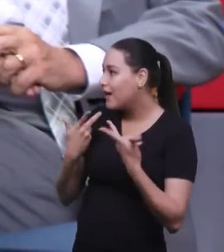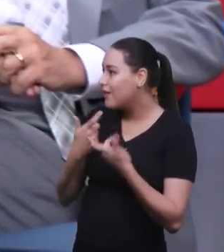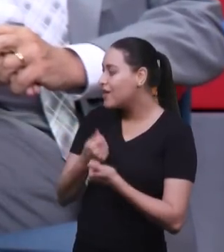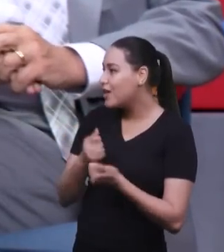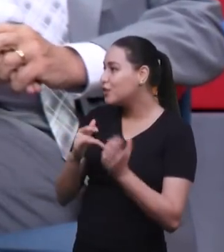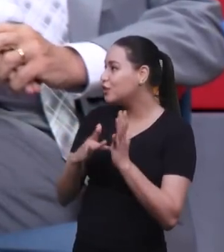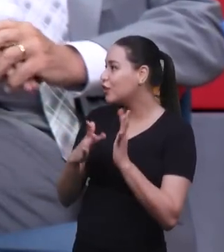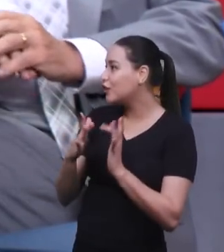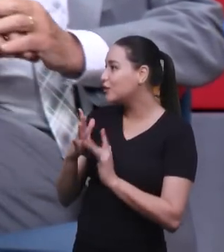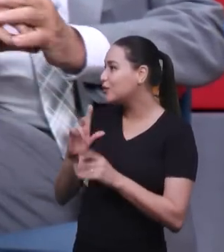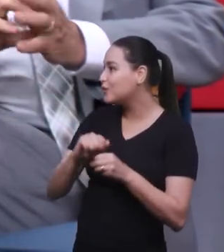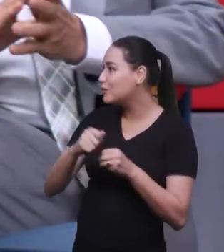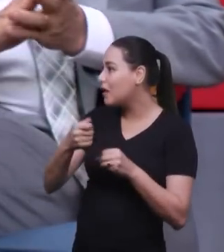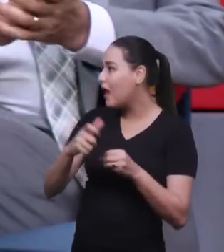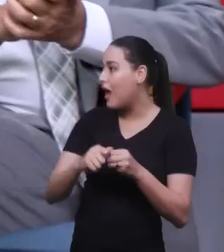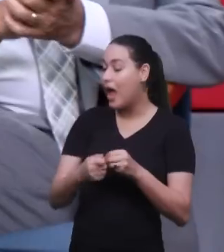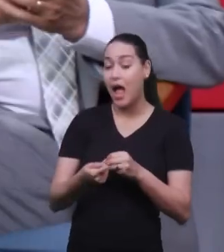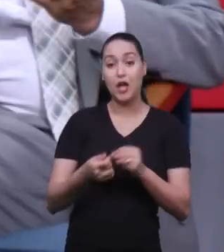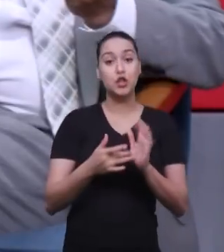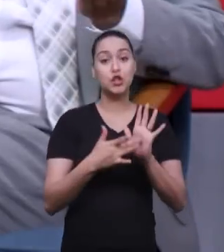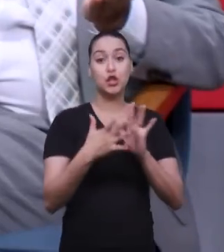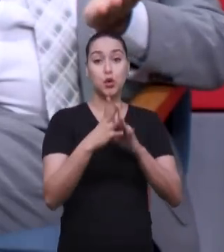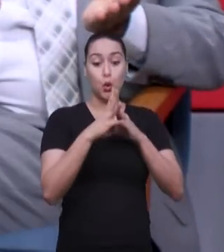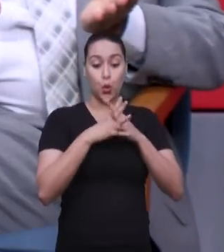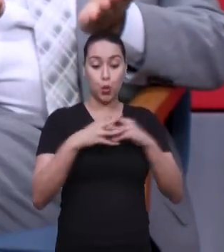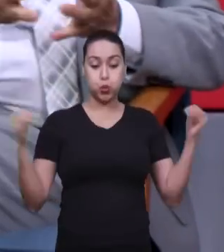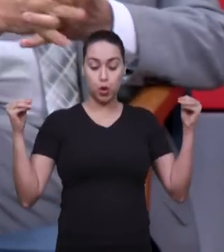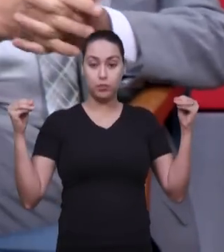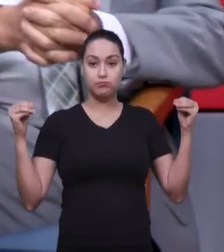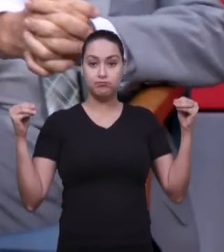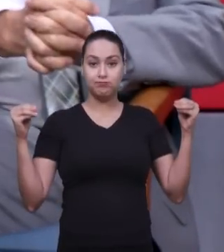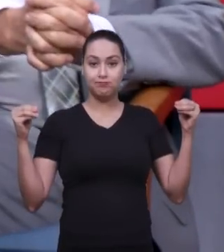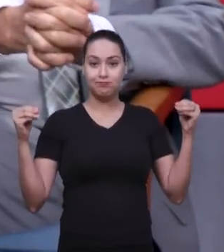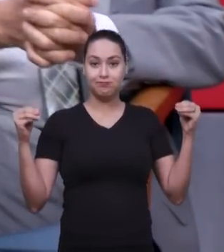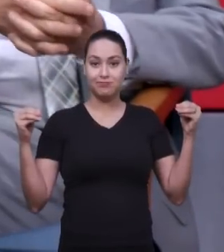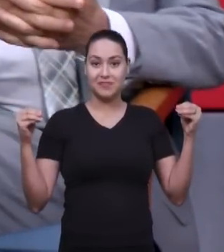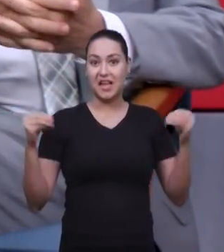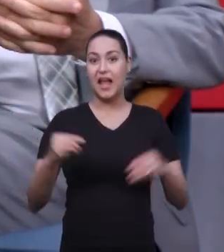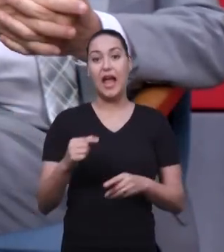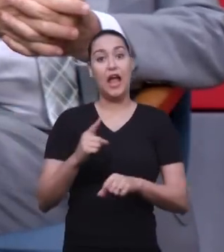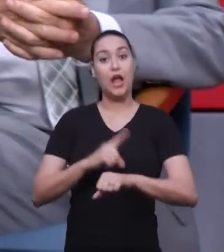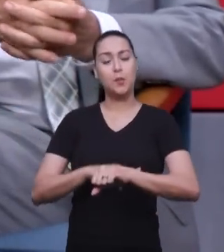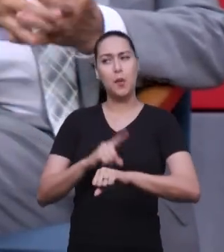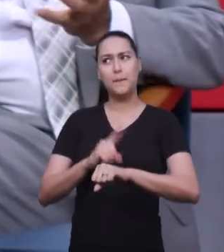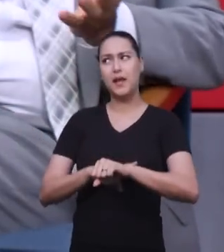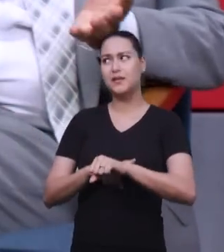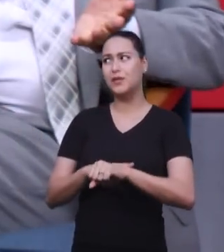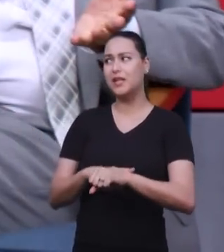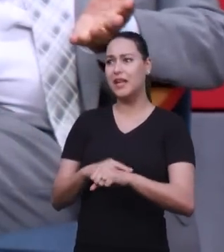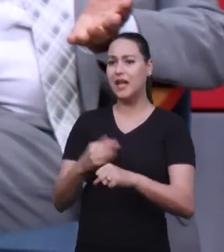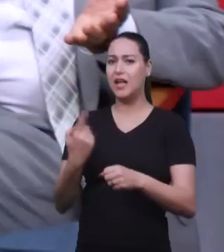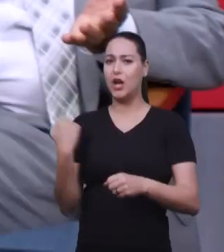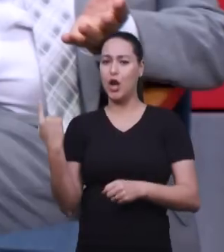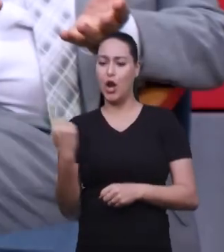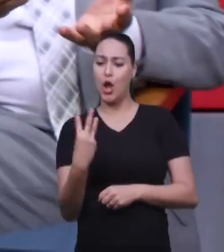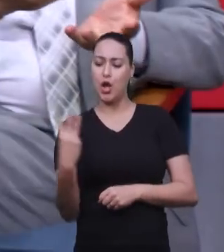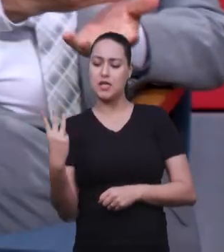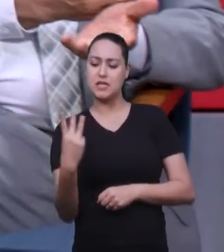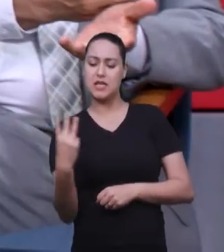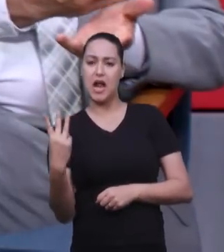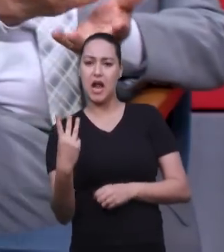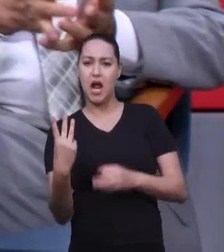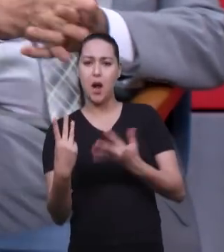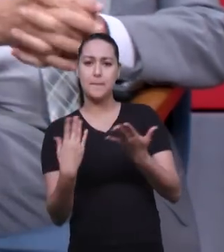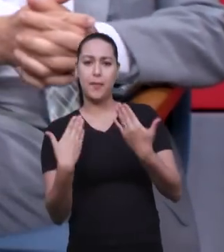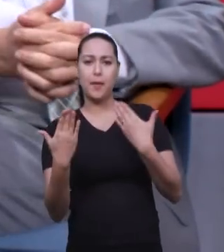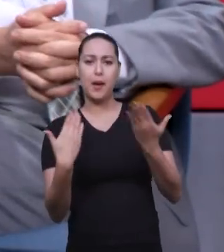desapareceu. Eles então disseram: porventura não ardia o nosso coração quando ele nos falava, nos